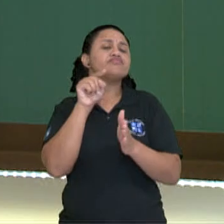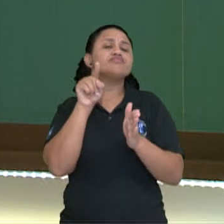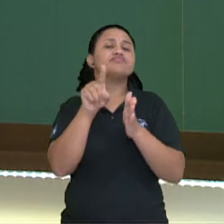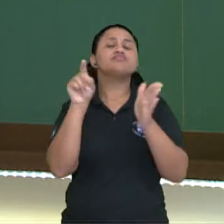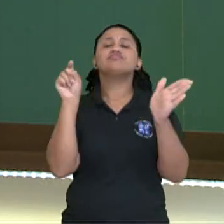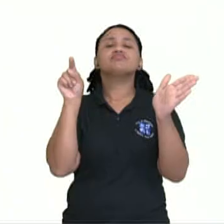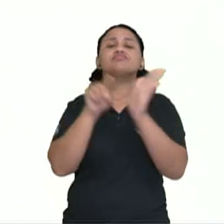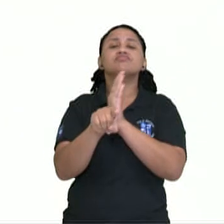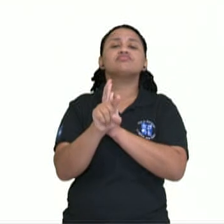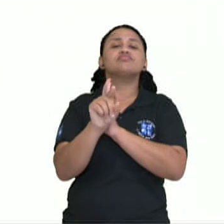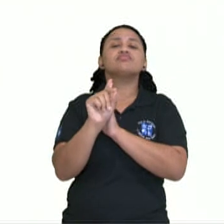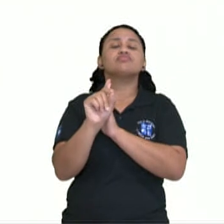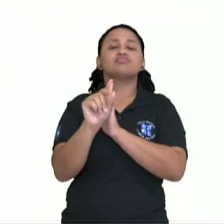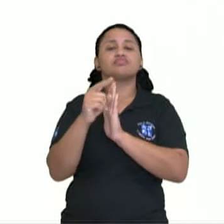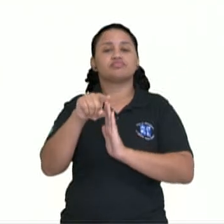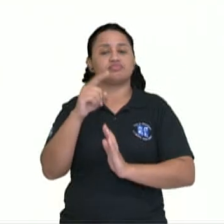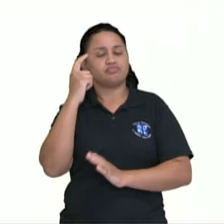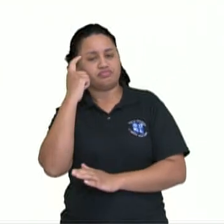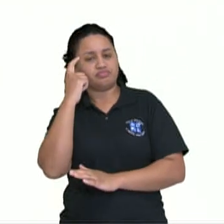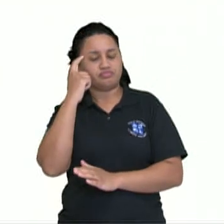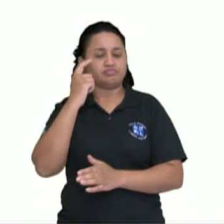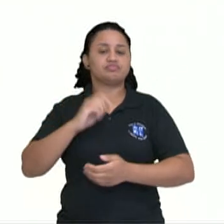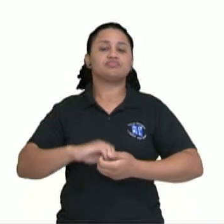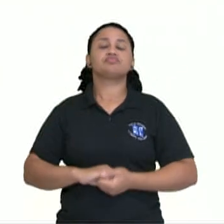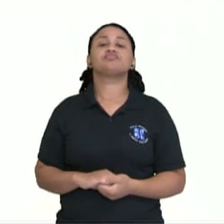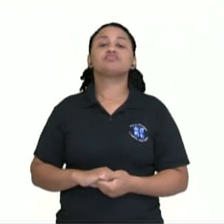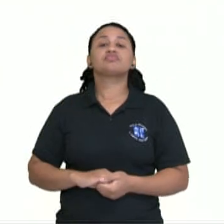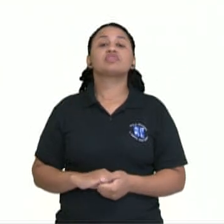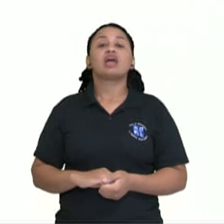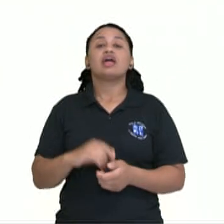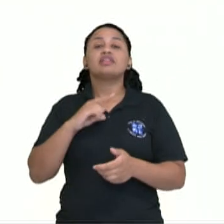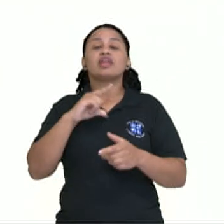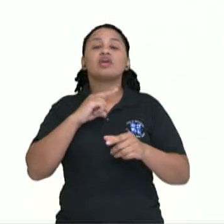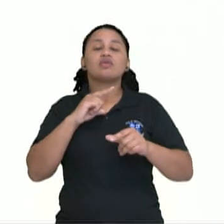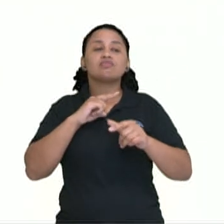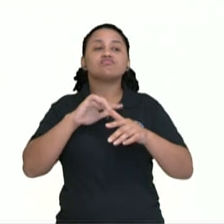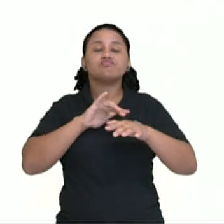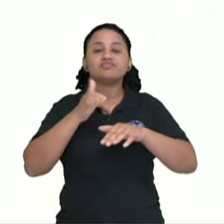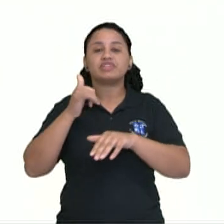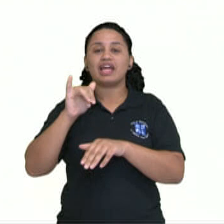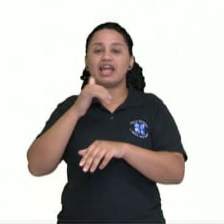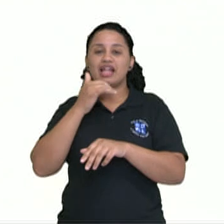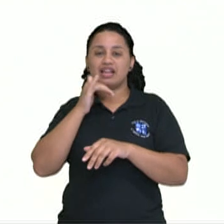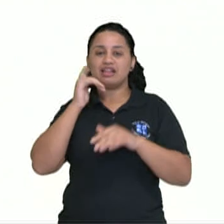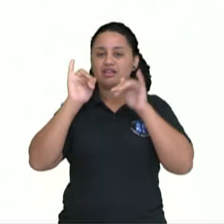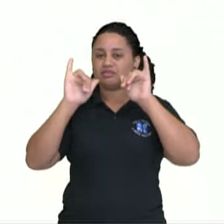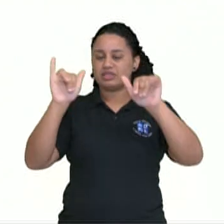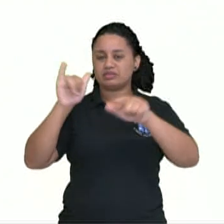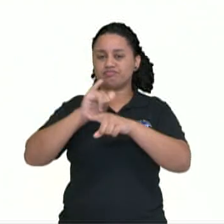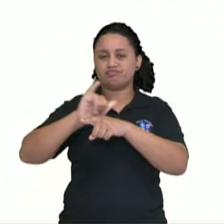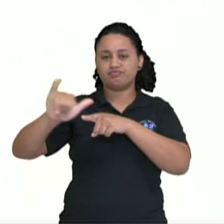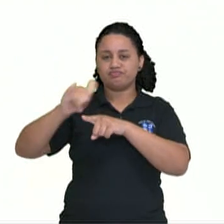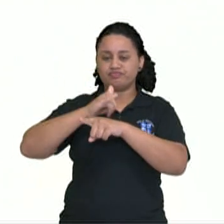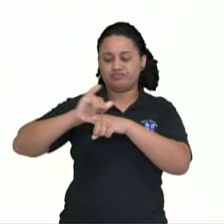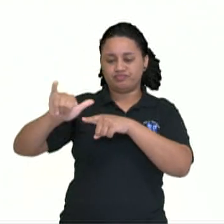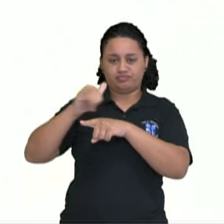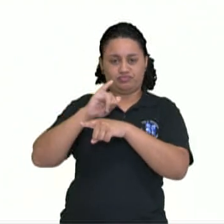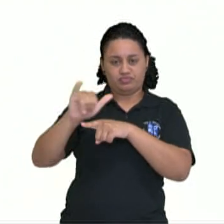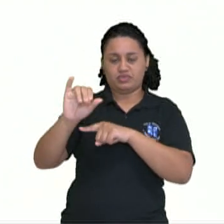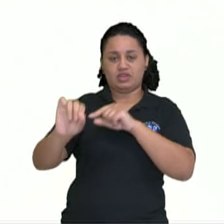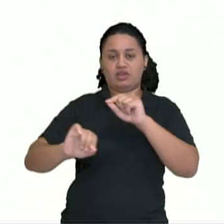pergunta para vocês. Uma corrente elétrica, né, é um movimento ordenado de cargas elétricas. Vamos falar um pouquinho aí